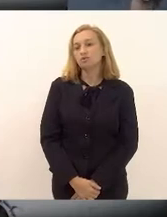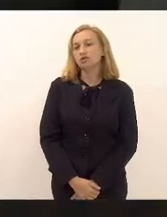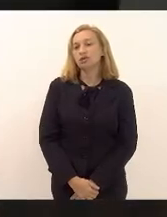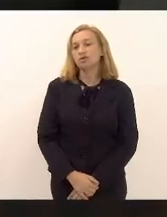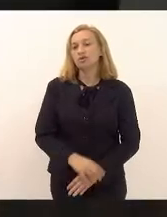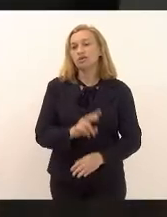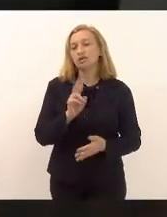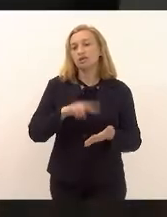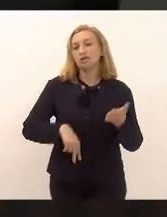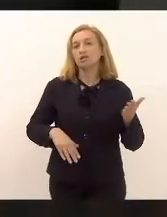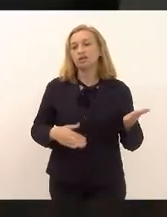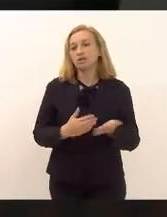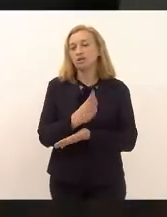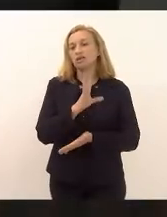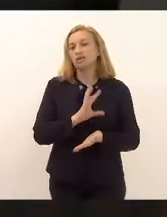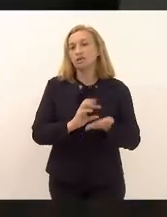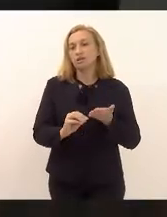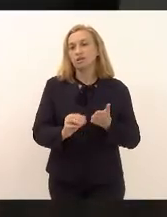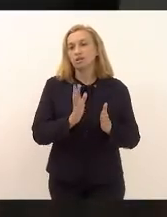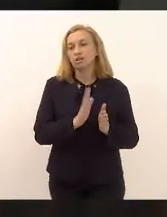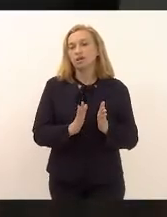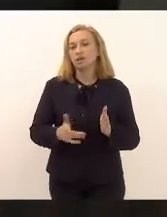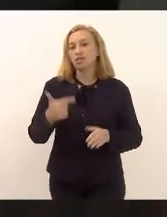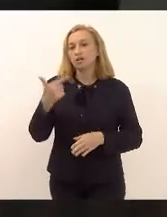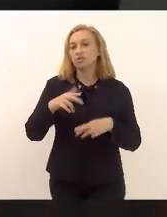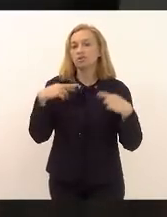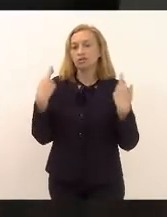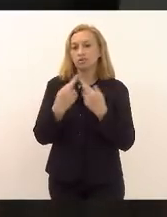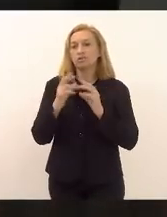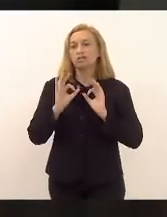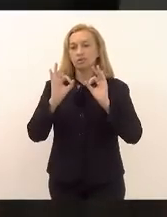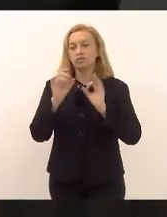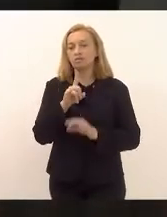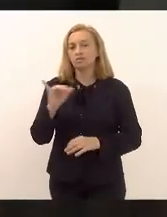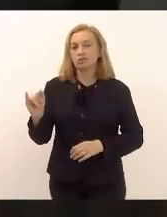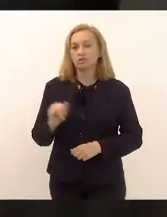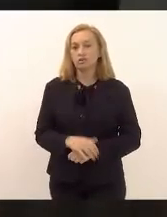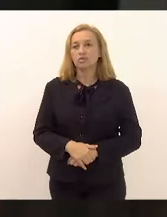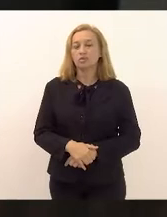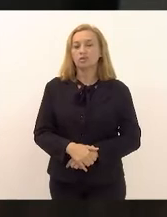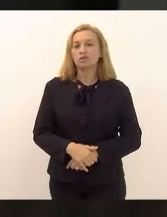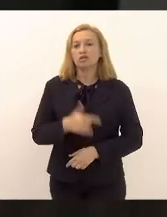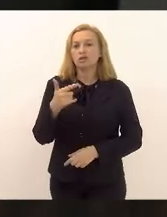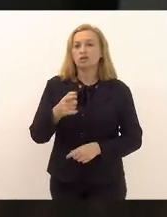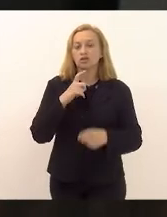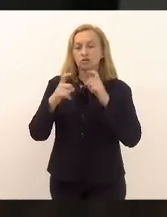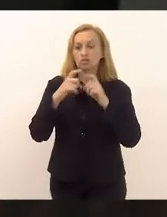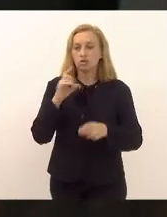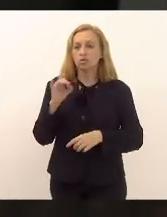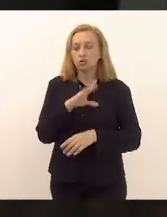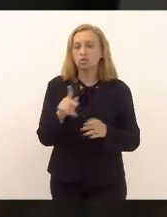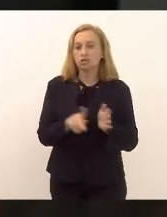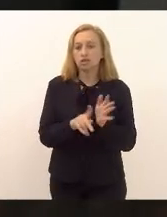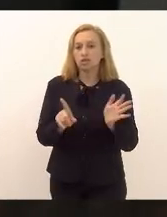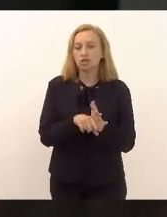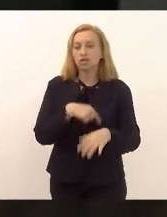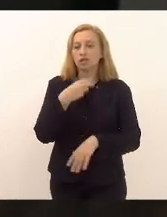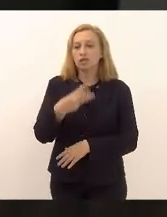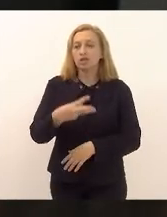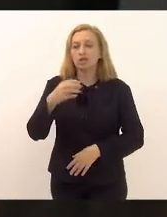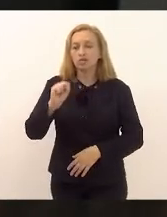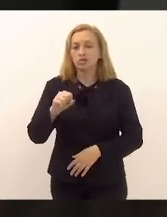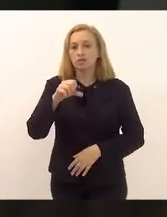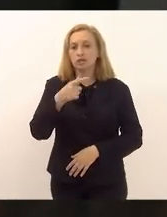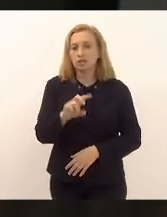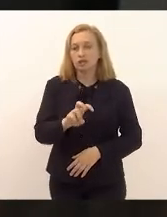Lida e aprovada a ata, passa-se a ordem da segunda sessão extraordinária do dia. Em regime de urgência, em discussão única, projeto de lei 3851